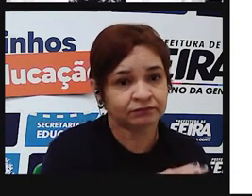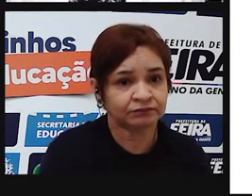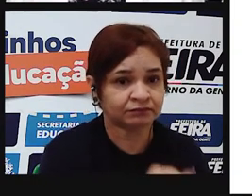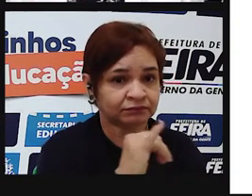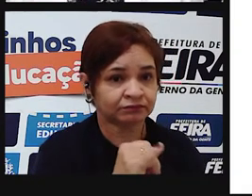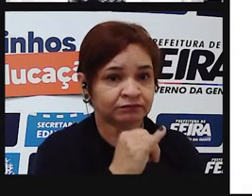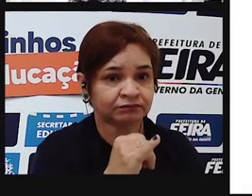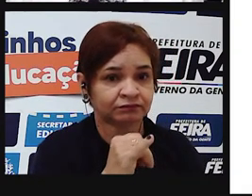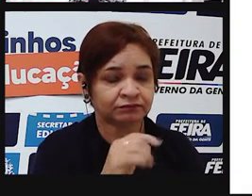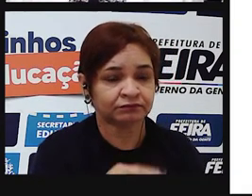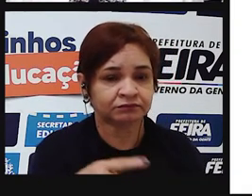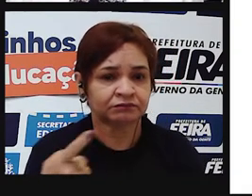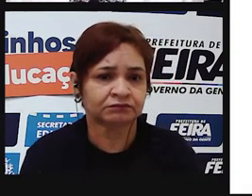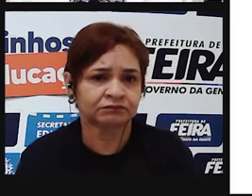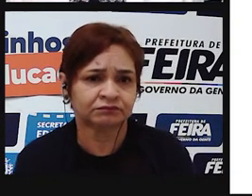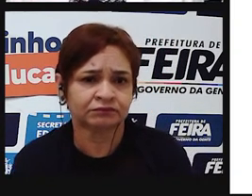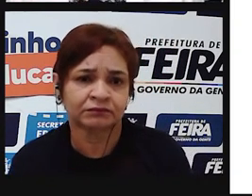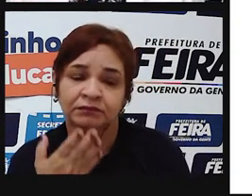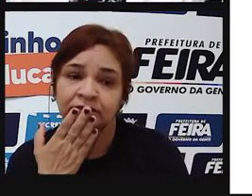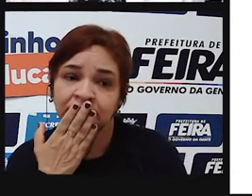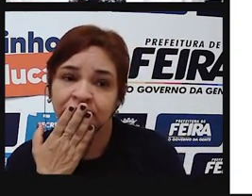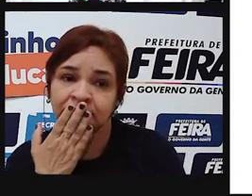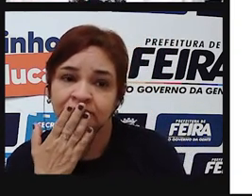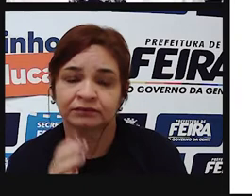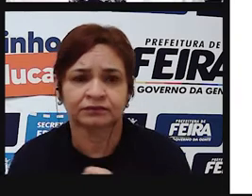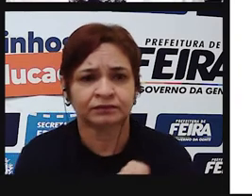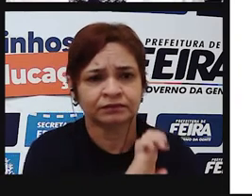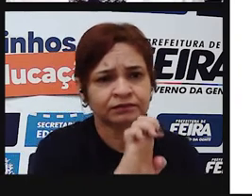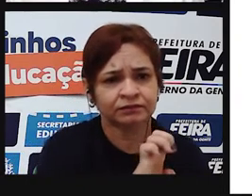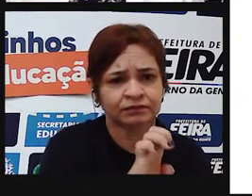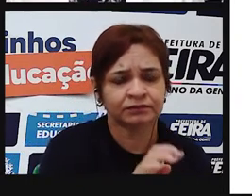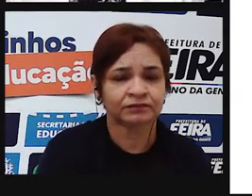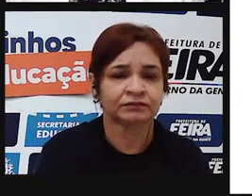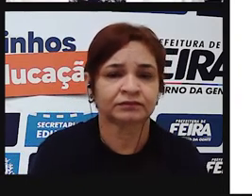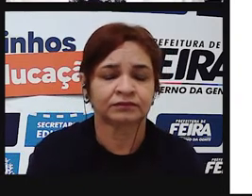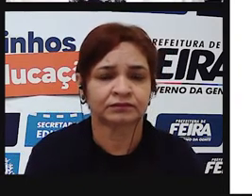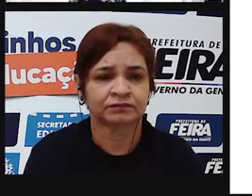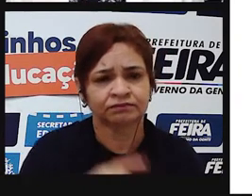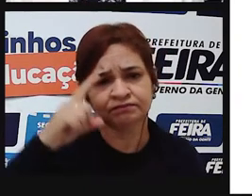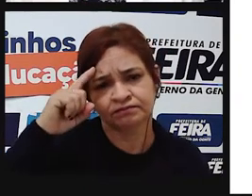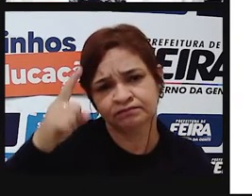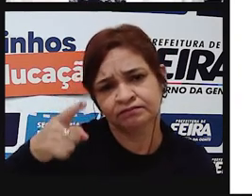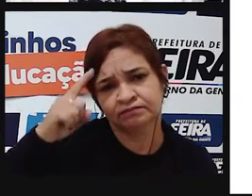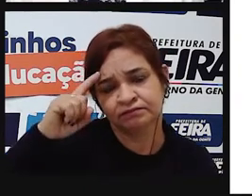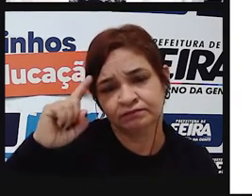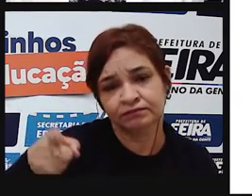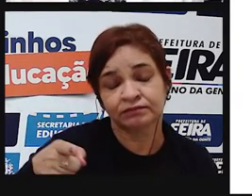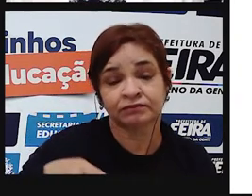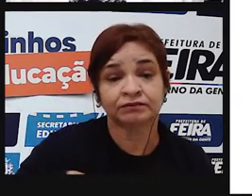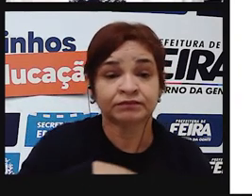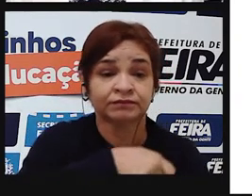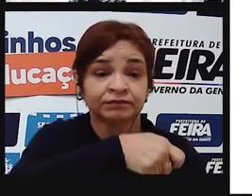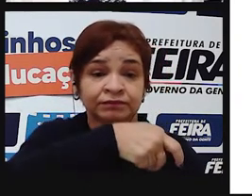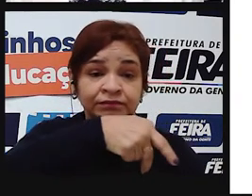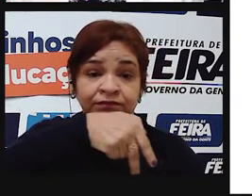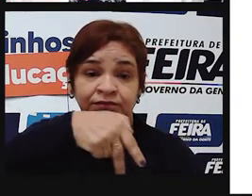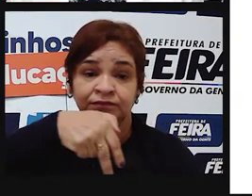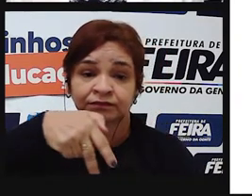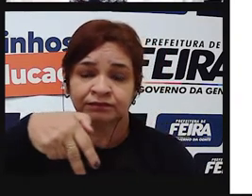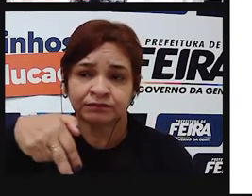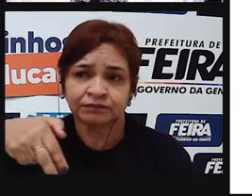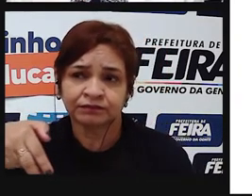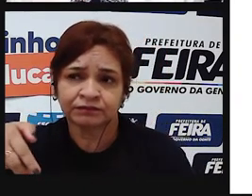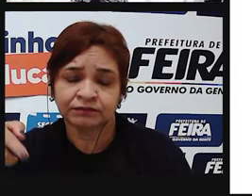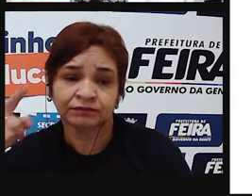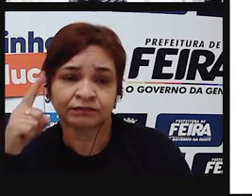a outra a indígena. Todo o dia, pela manhã, quando vou dar o meu passeio filosófico